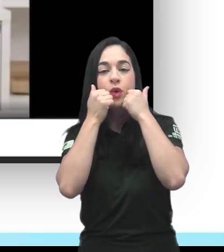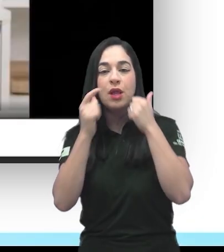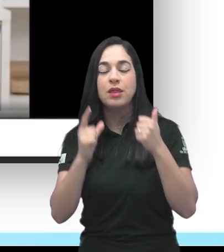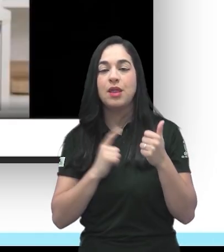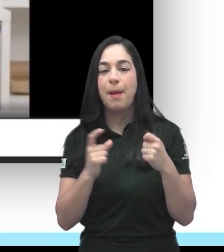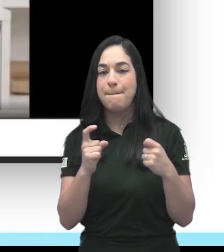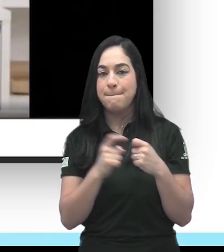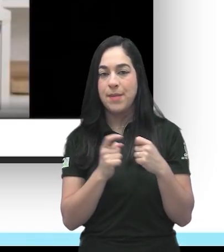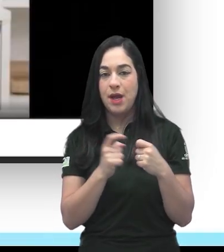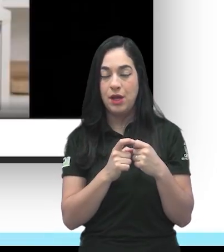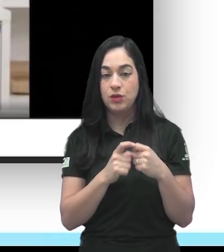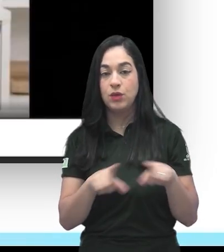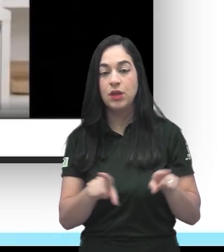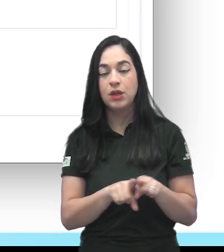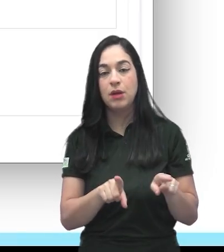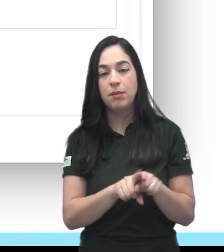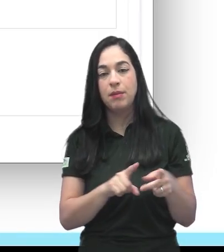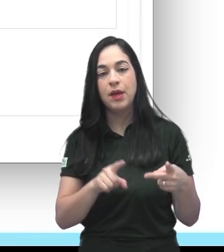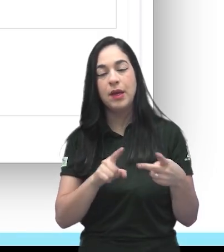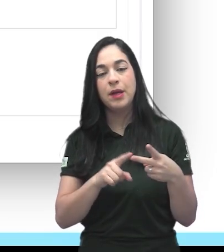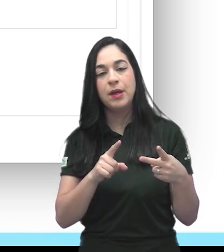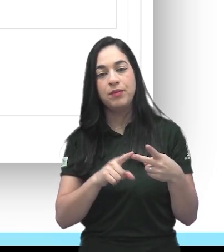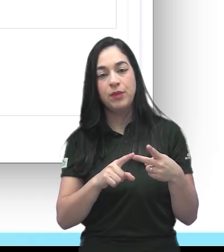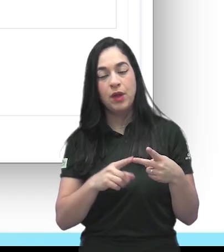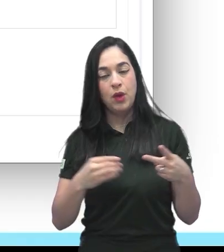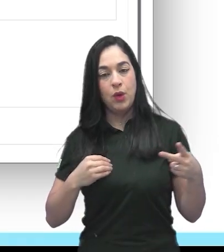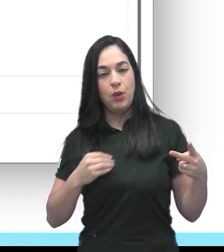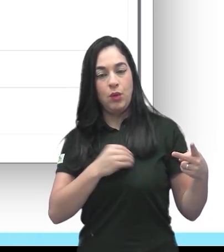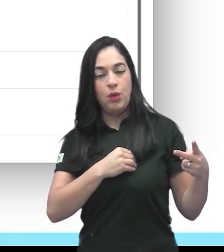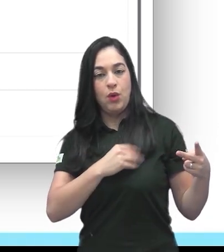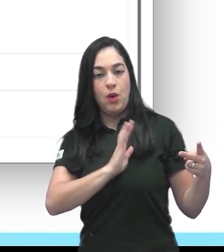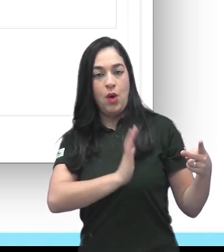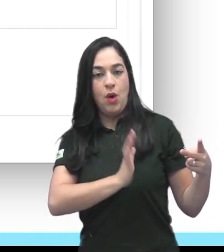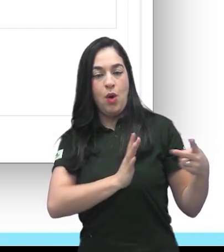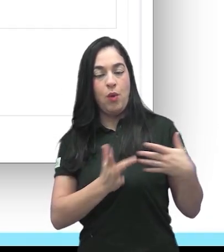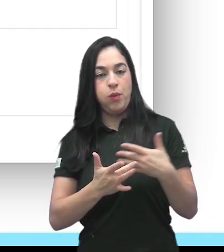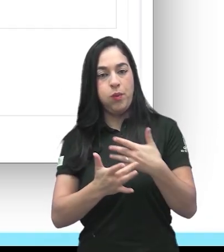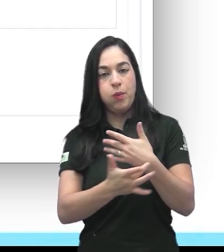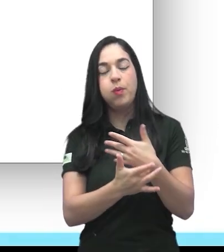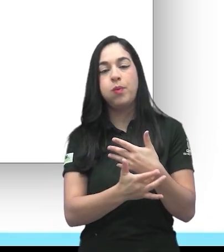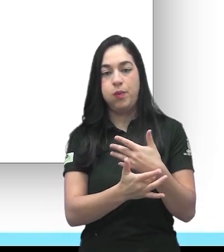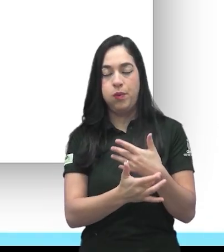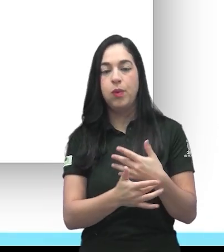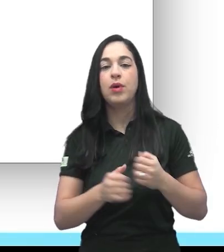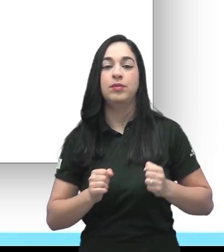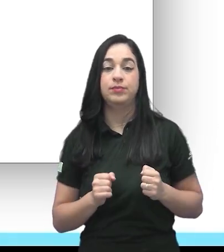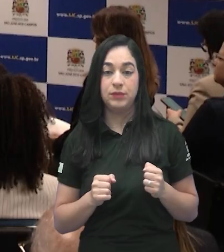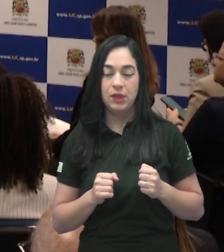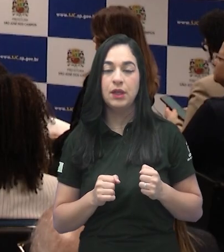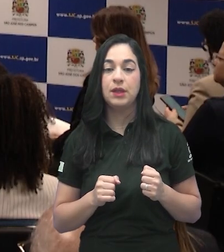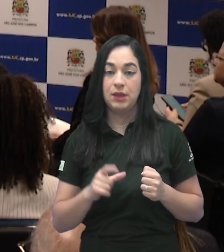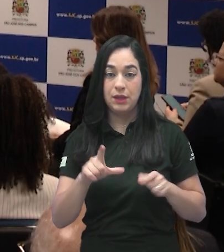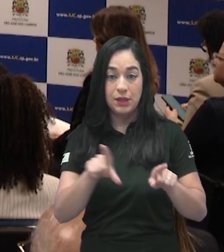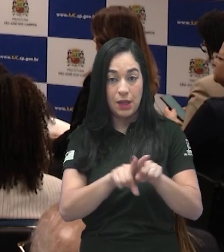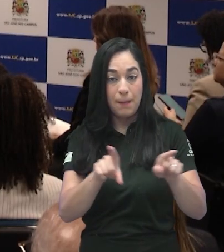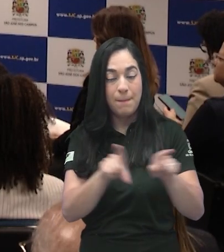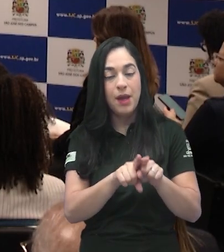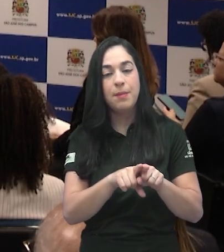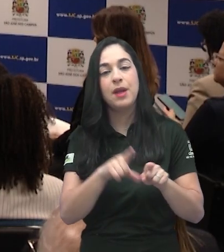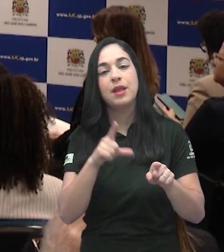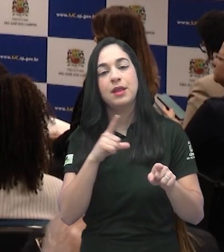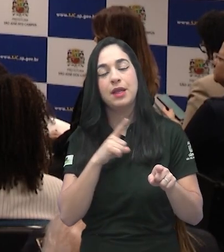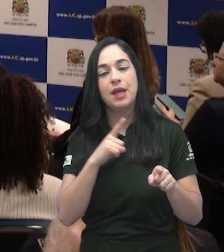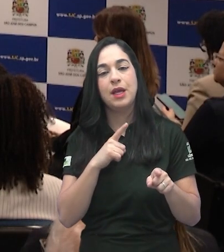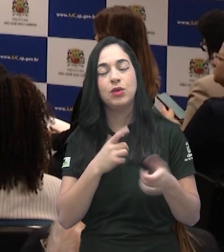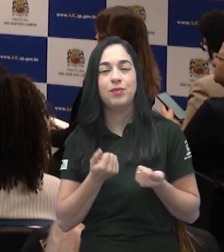médicos da saúde, serão oferecidas especialidades como cardiologia e endocrinologia. Isso também vale